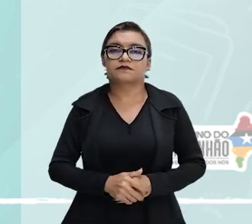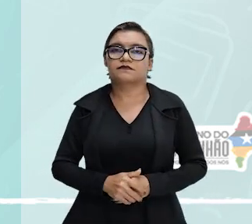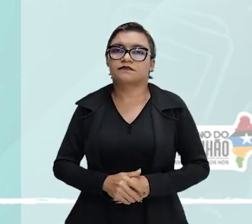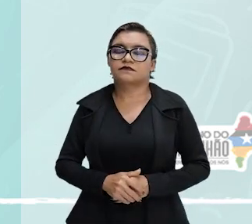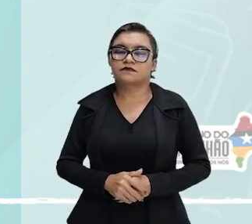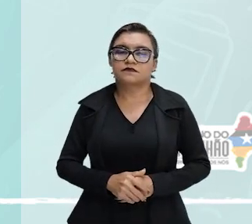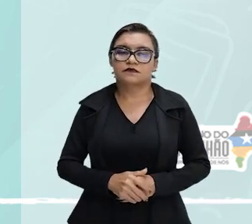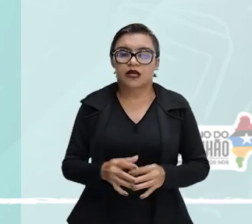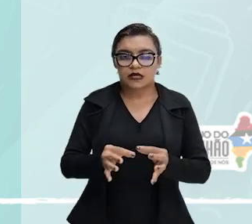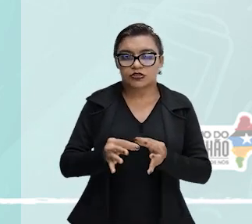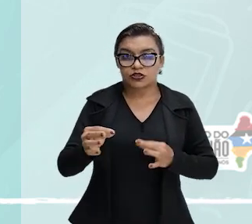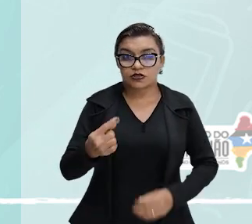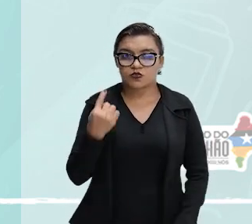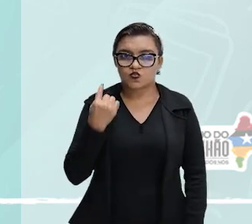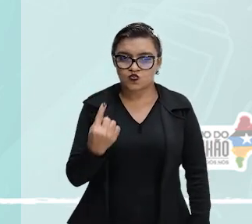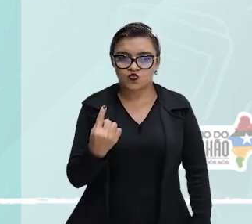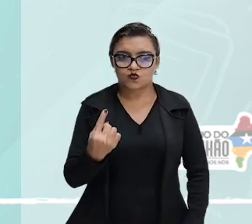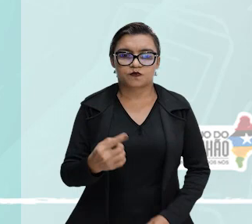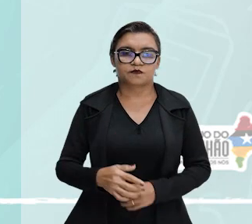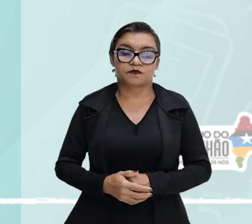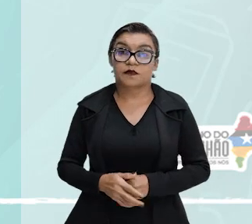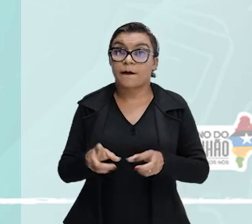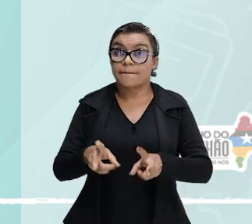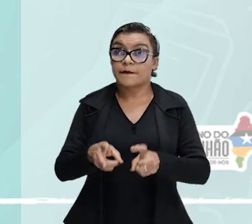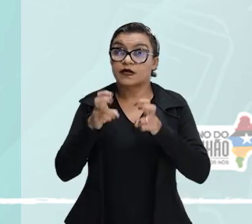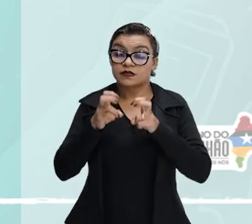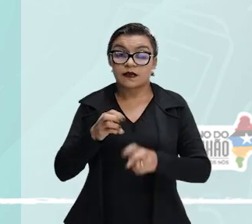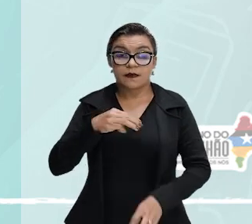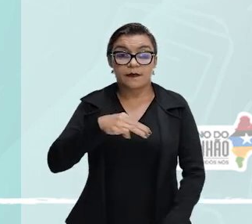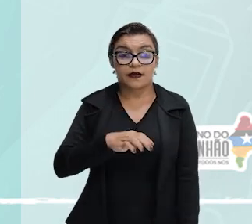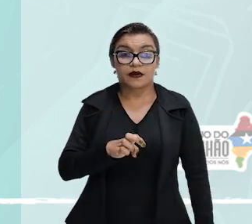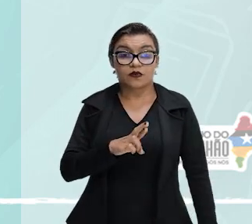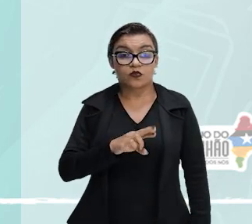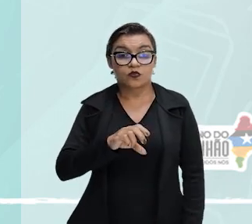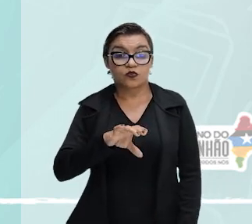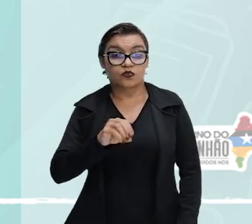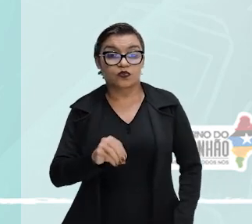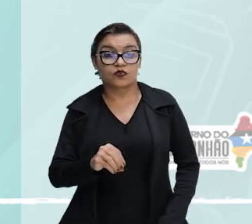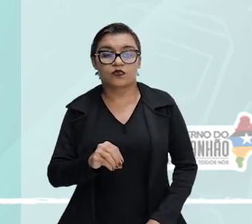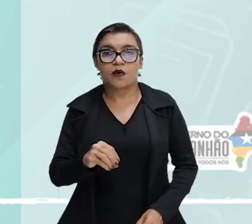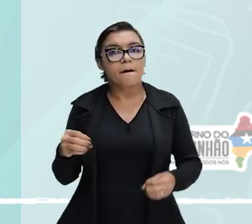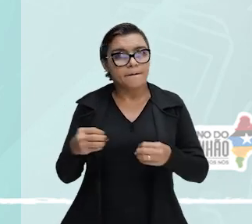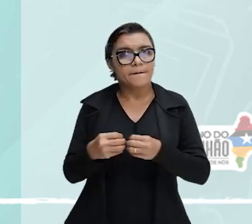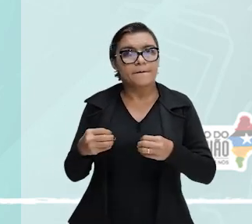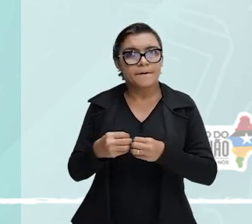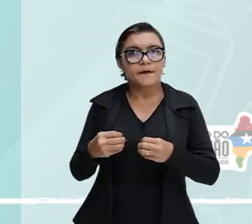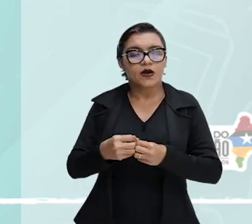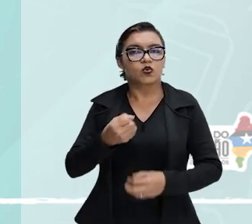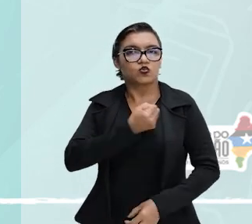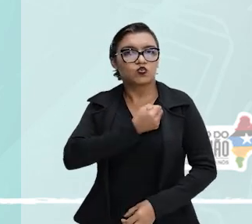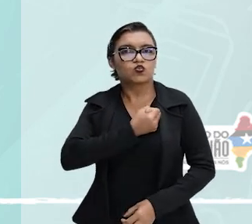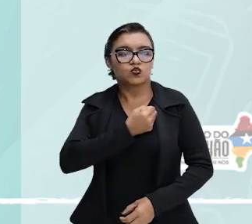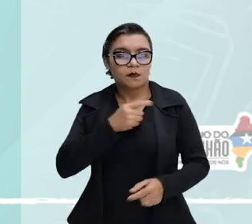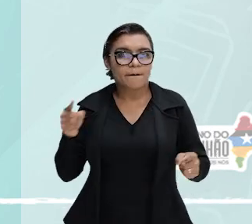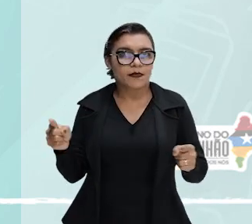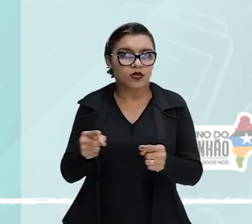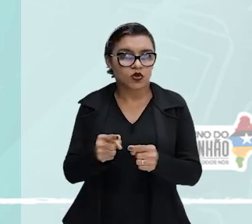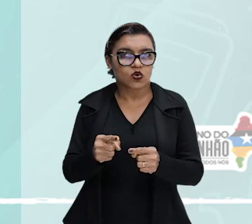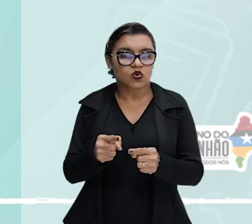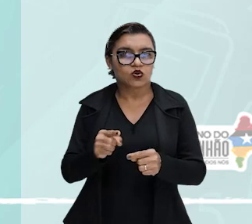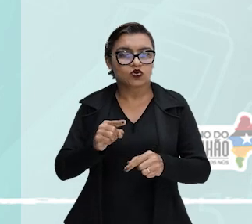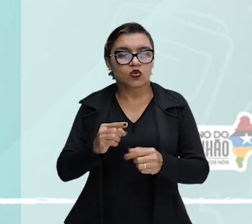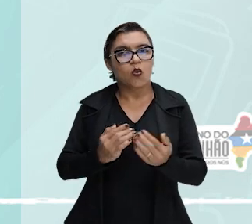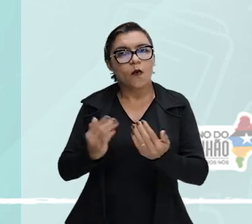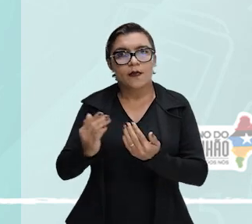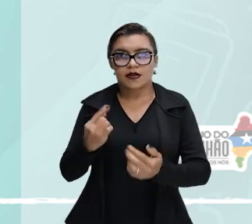né, a distância é 1, tá ok? Percebam que Mercúrio e Vênus, como estão mais próximos, os valores eles são menores do que 1